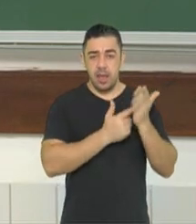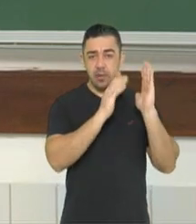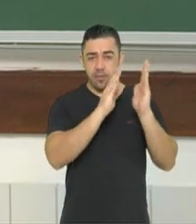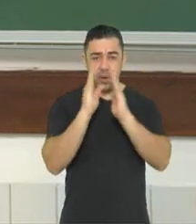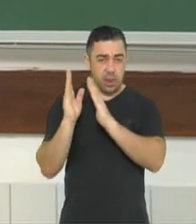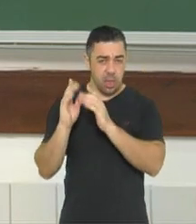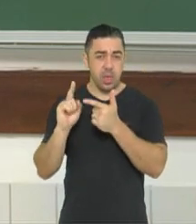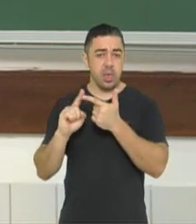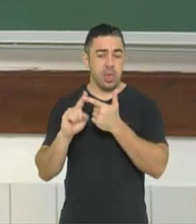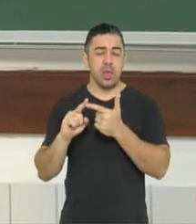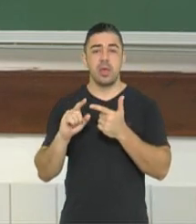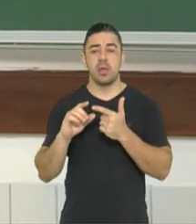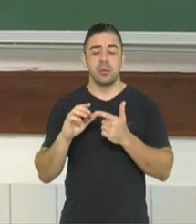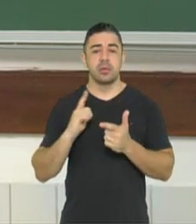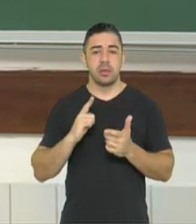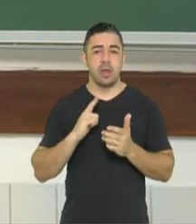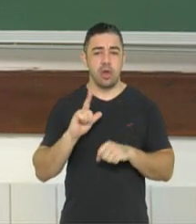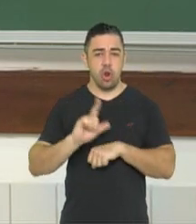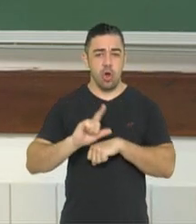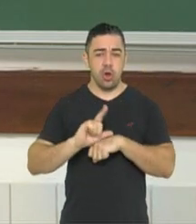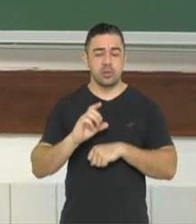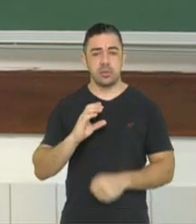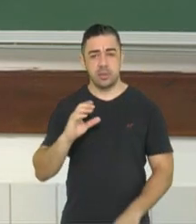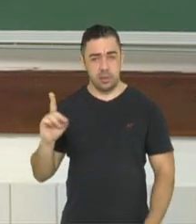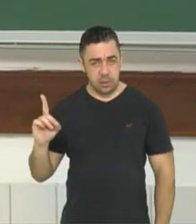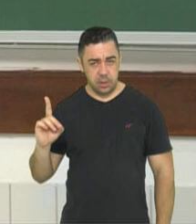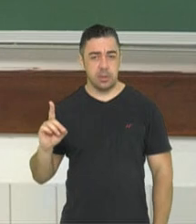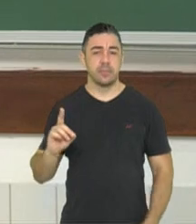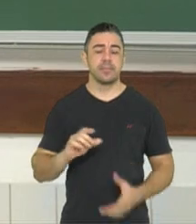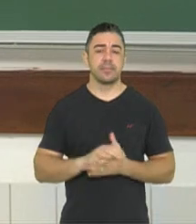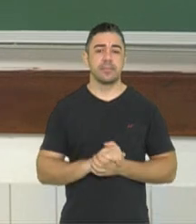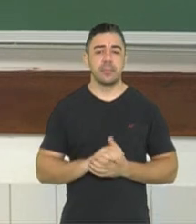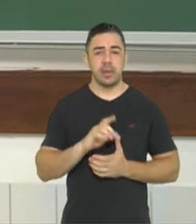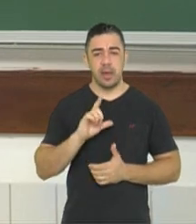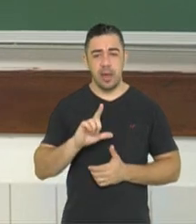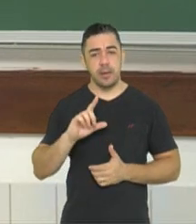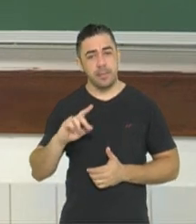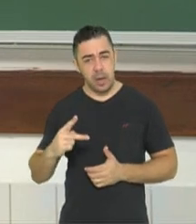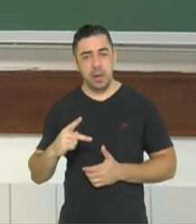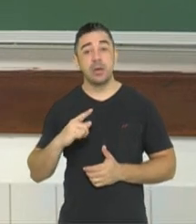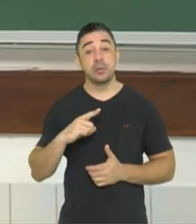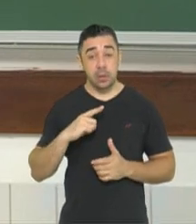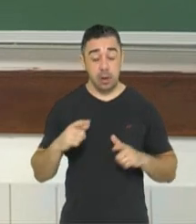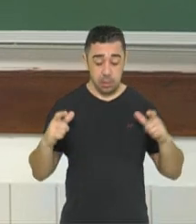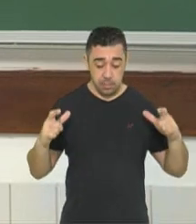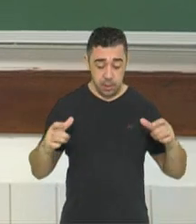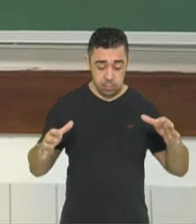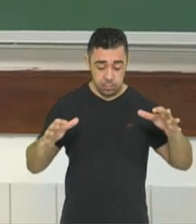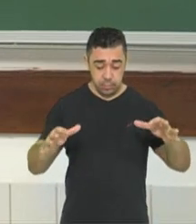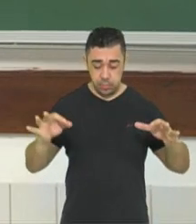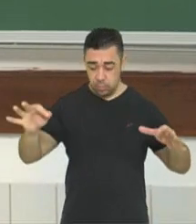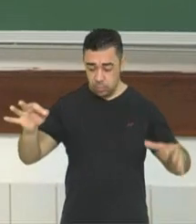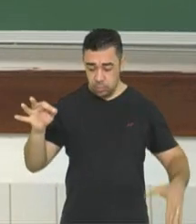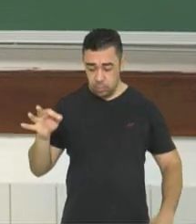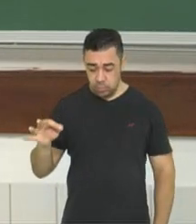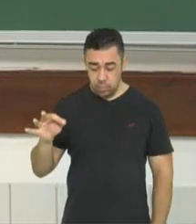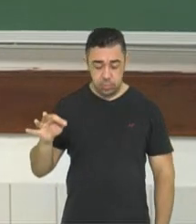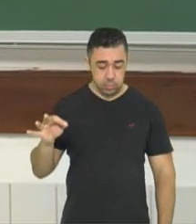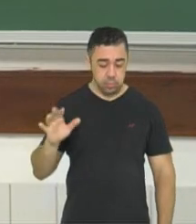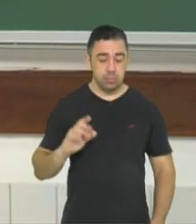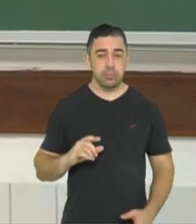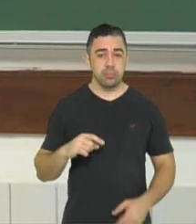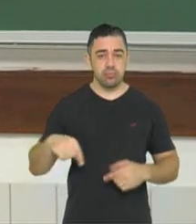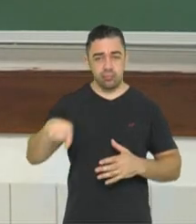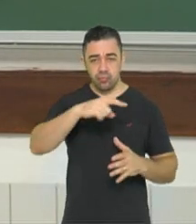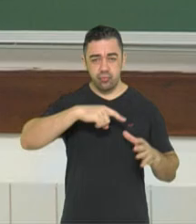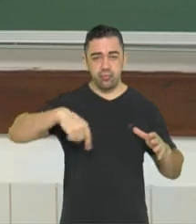CD, de disco, ainda tem, né, LP. E tem ainda uns aparelhos para você conseguir reproduzir o som do disco de